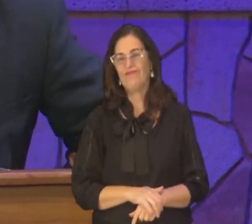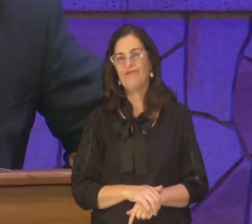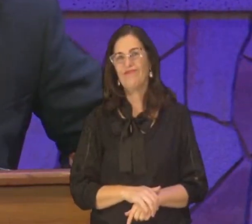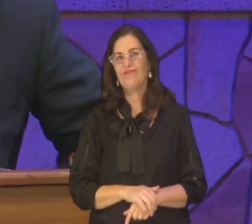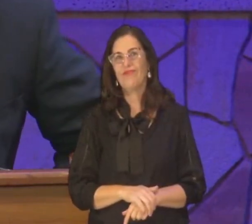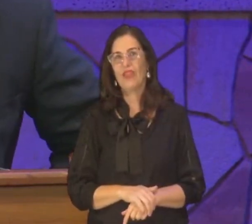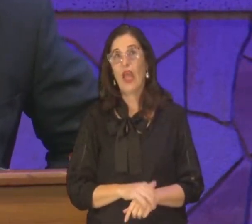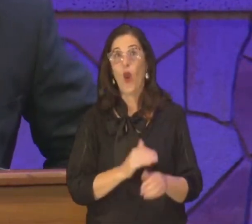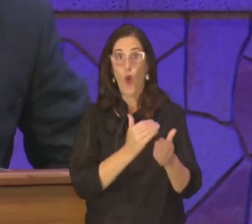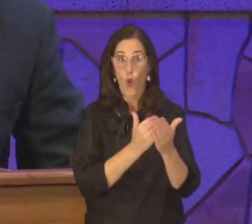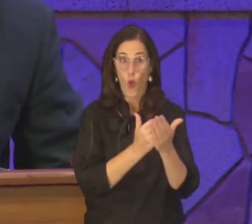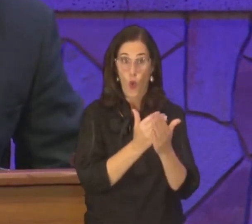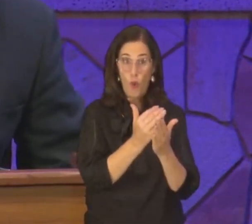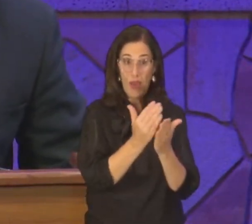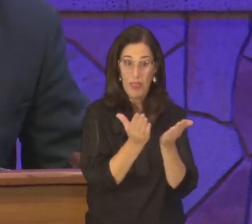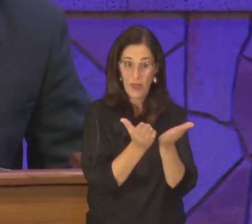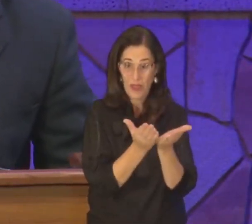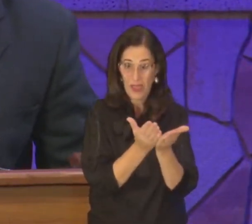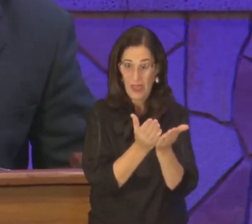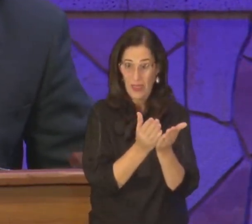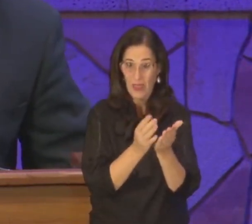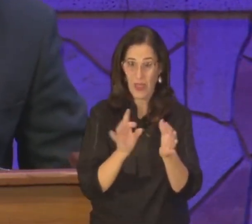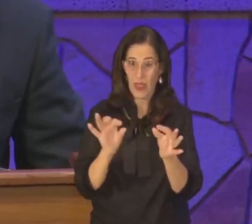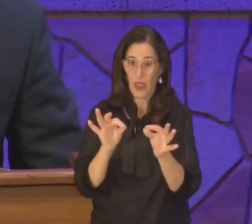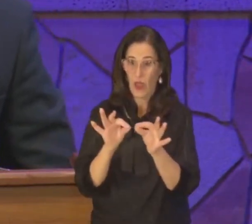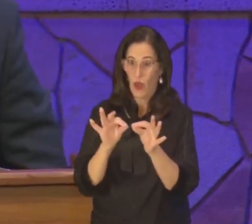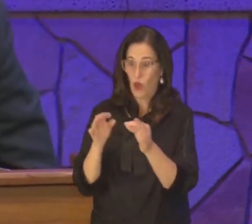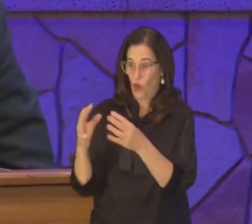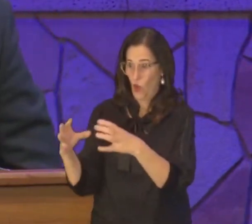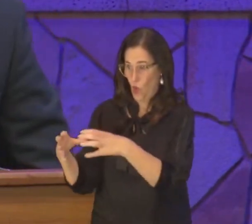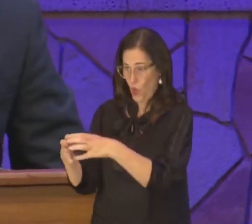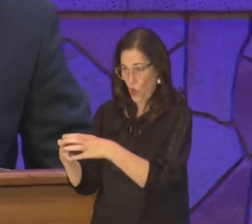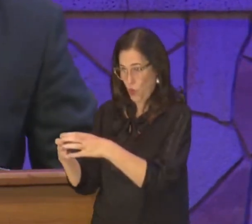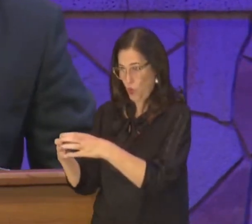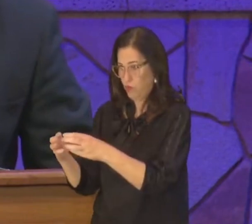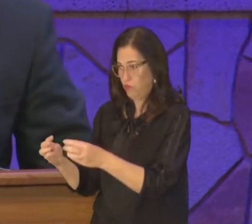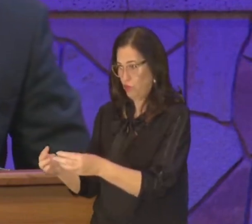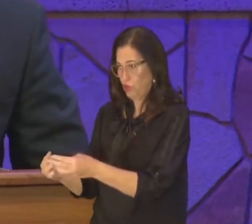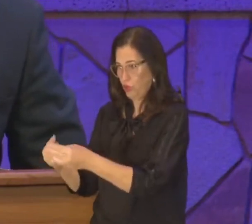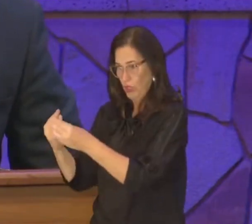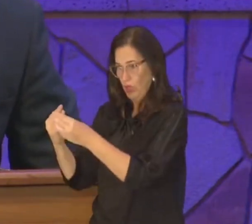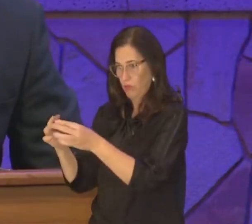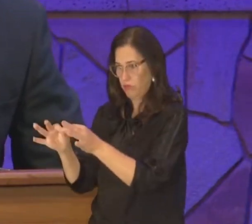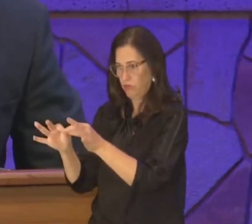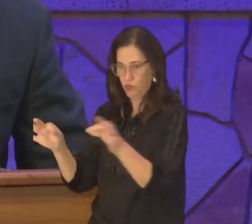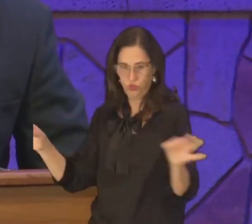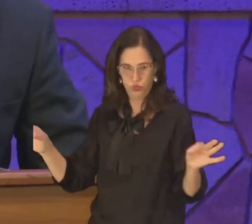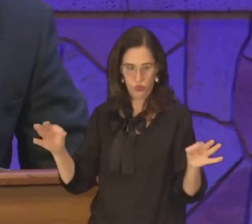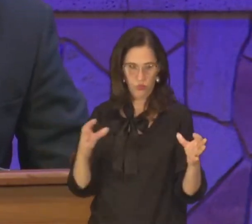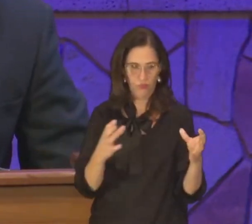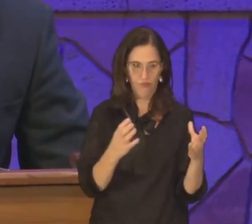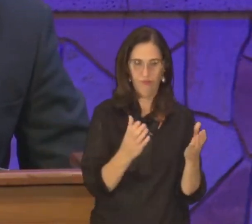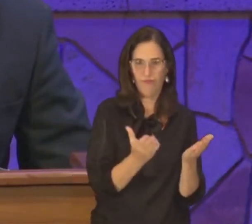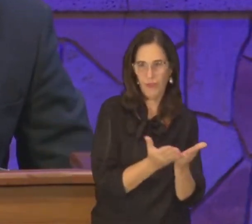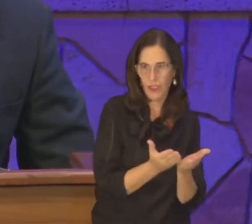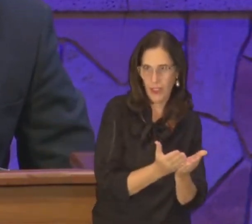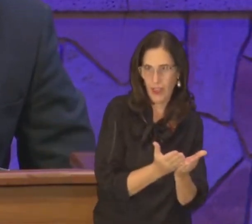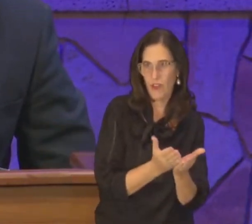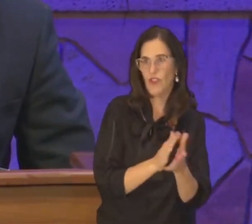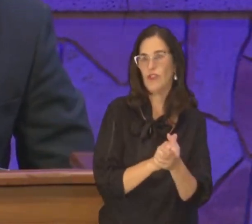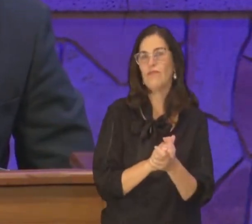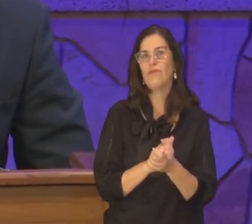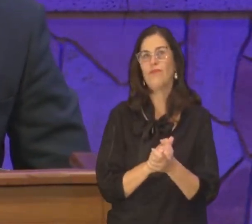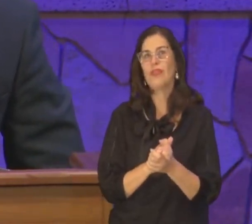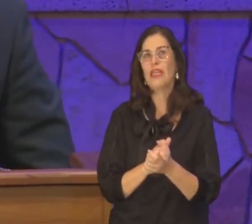Eles começam a se distanciar dos judeus, e a tolerância romana gradativamente vai